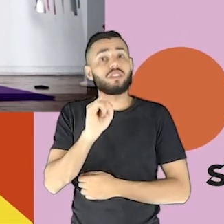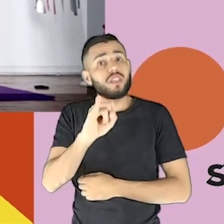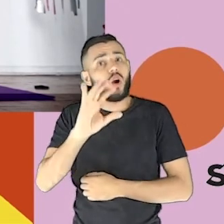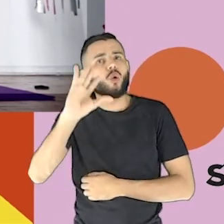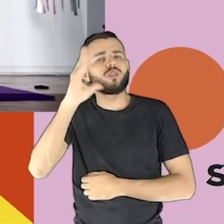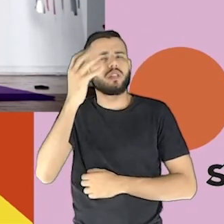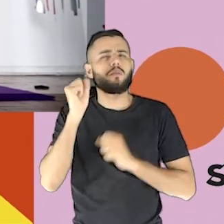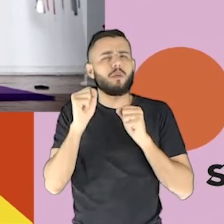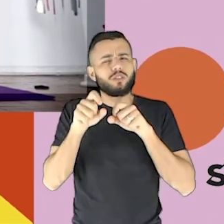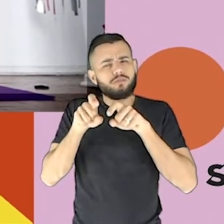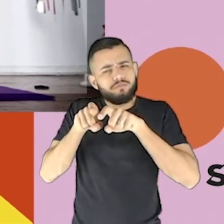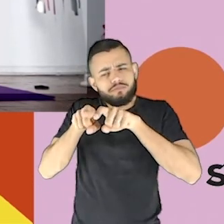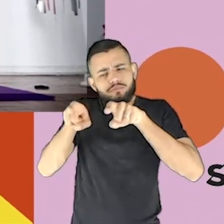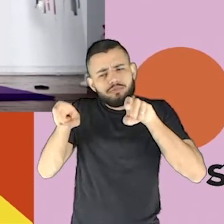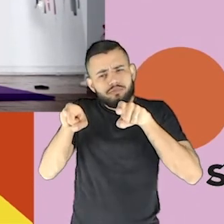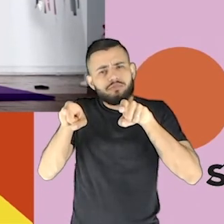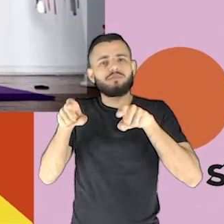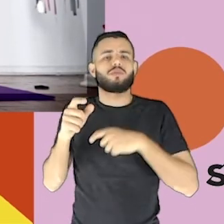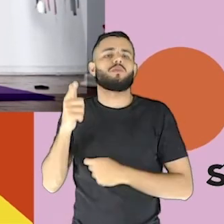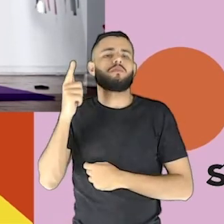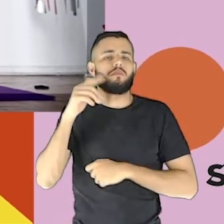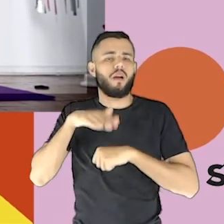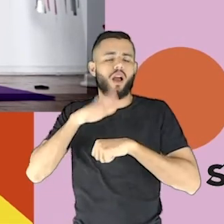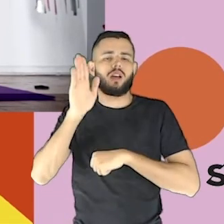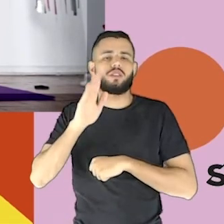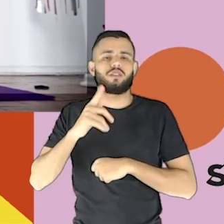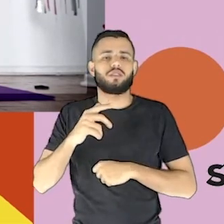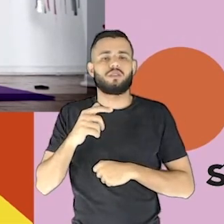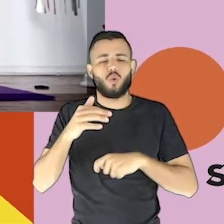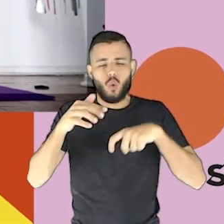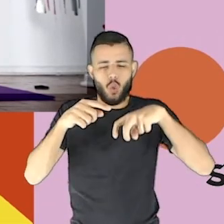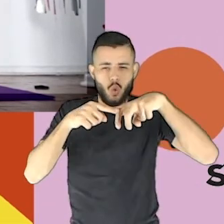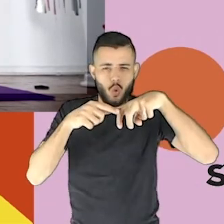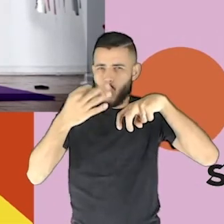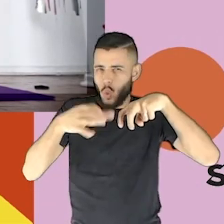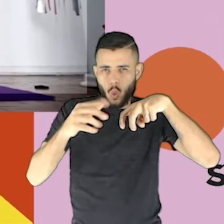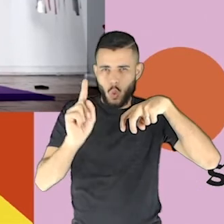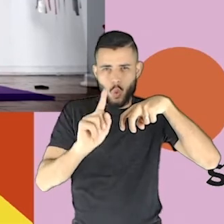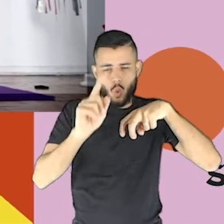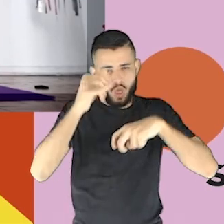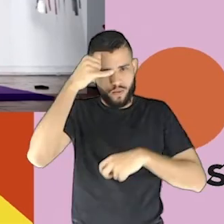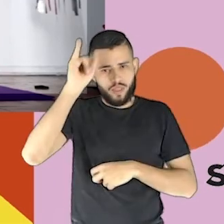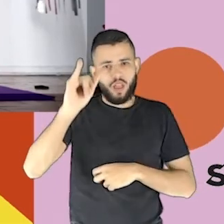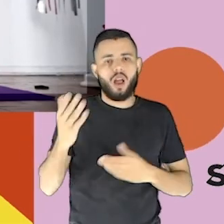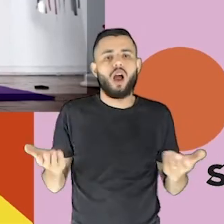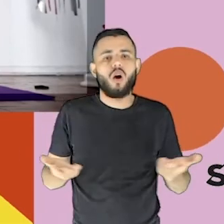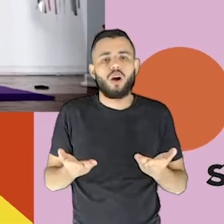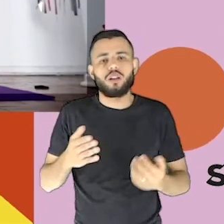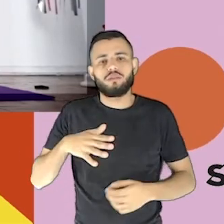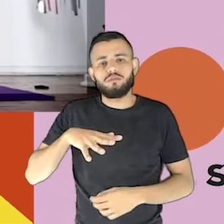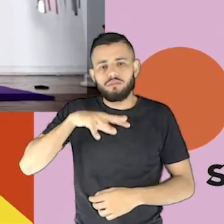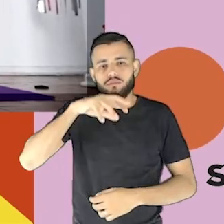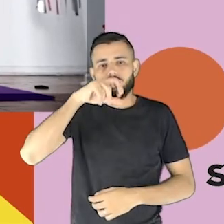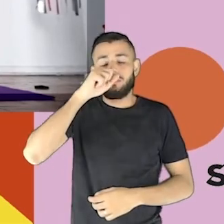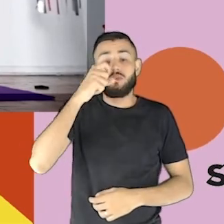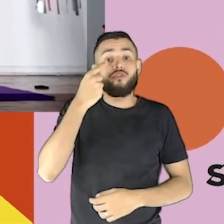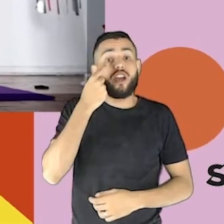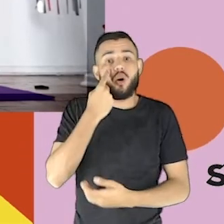para você deixar bem fixada no chão e não machucar o seu joelho. E vamos lá, a gente vai inspirar, a gente vai